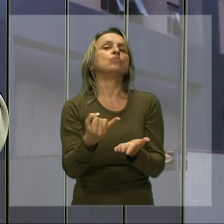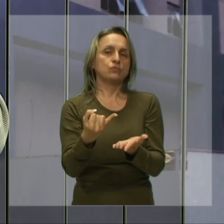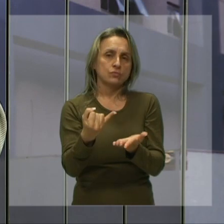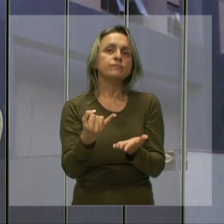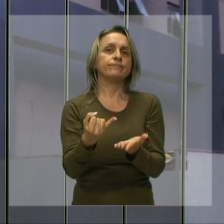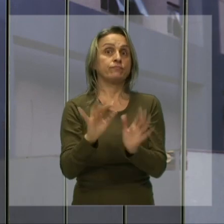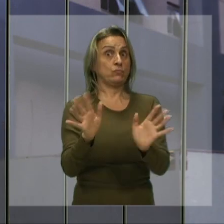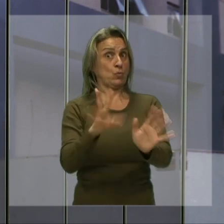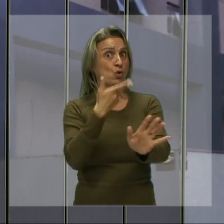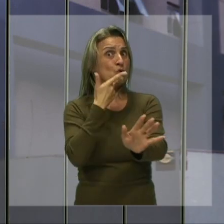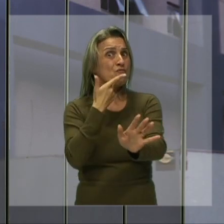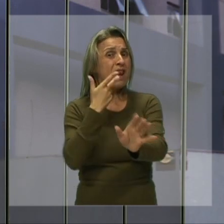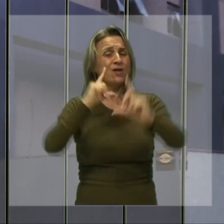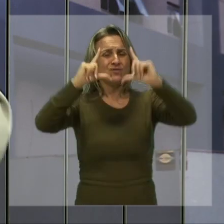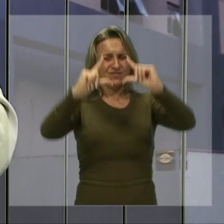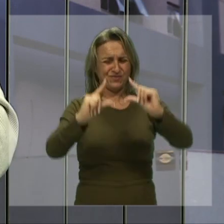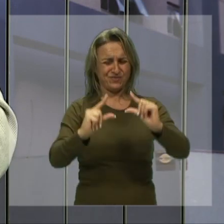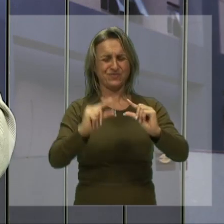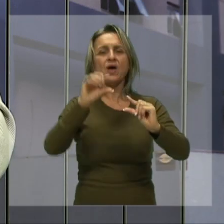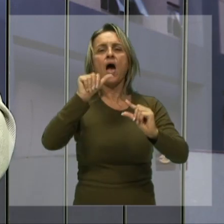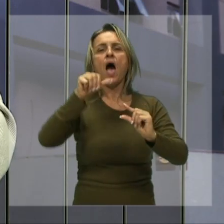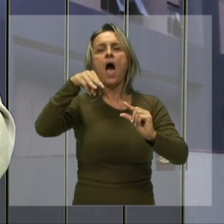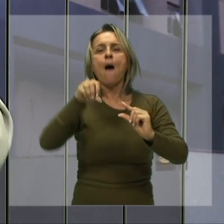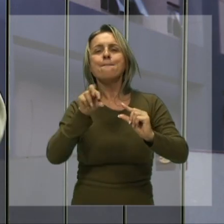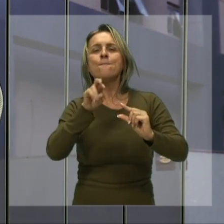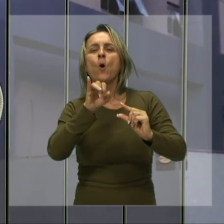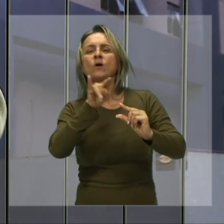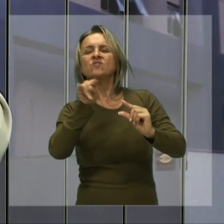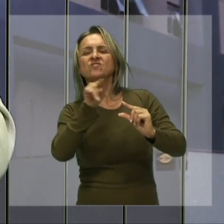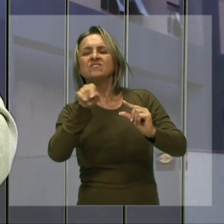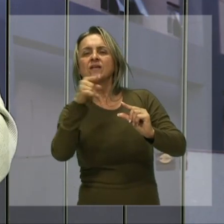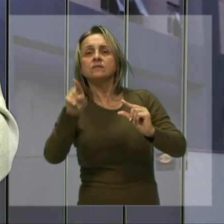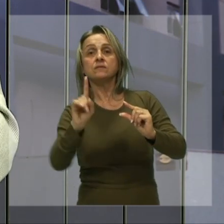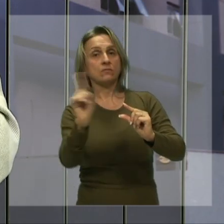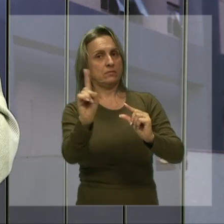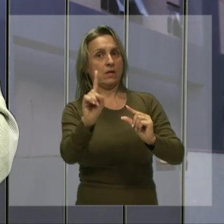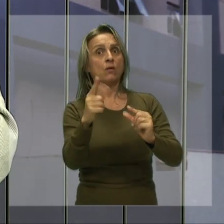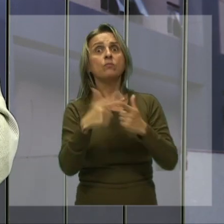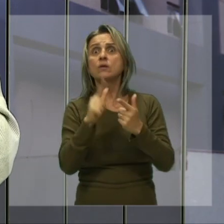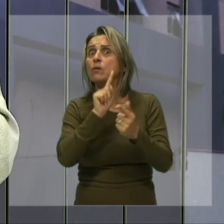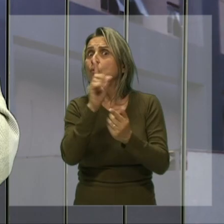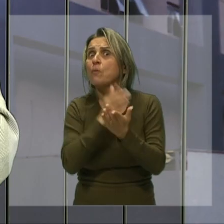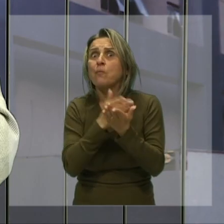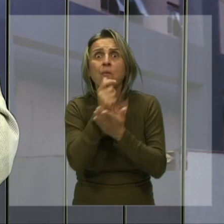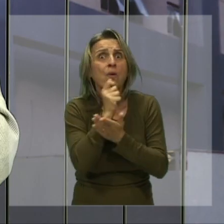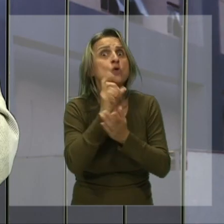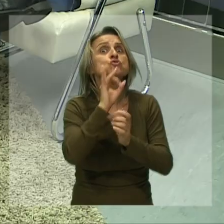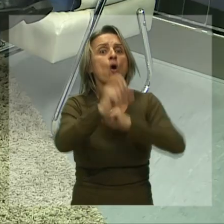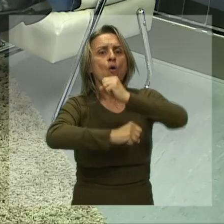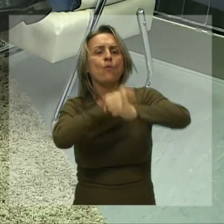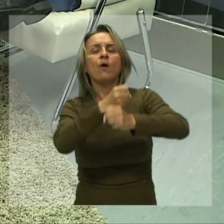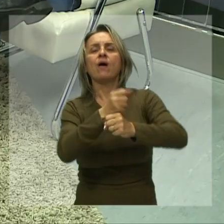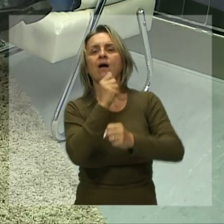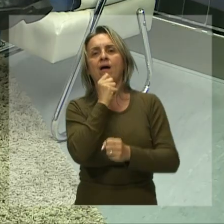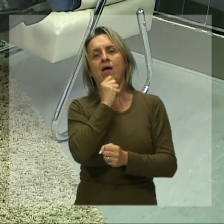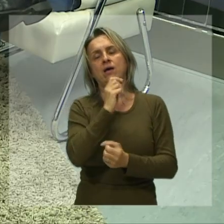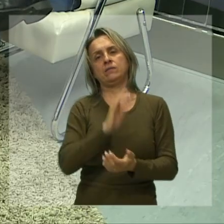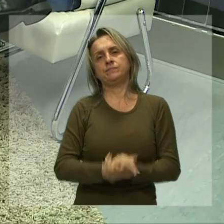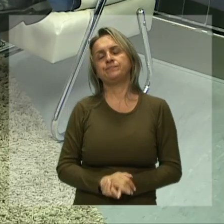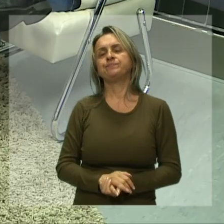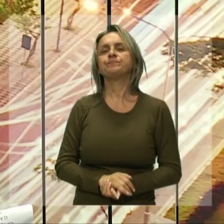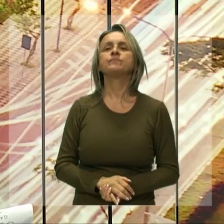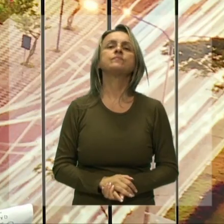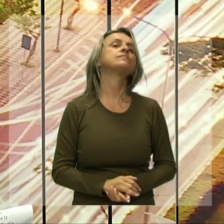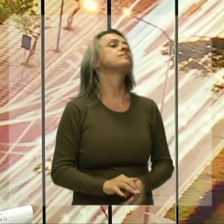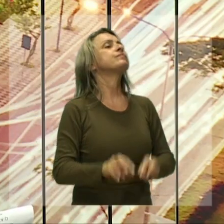Eu não estou falando da amortização da dívida, que essa nem começou ainda. Começa ano que vem a ser paga. Vereador, mudando de assunto,